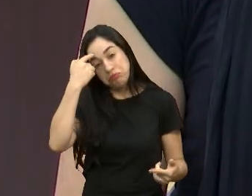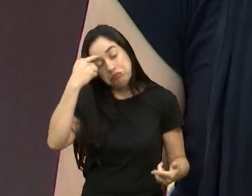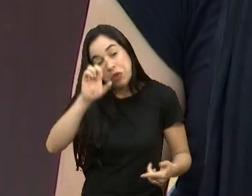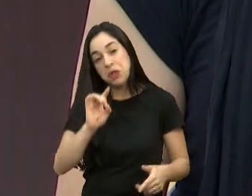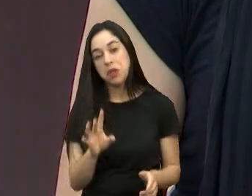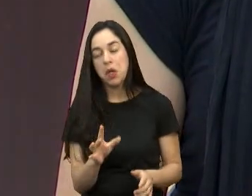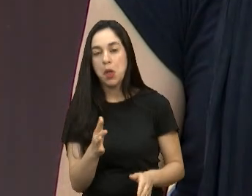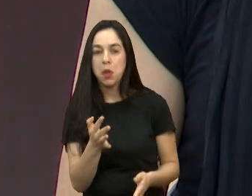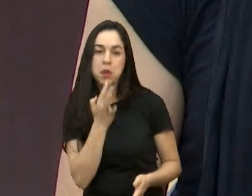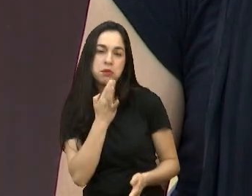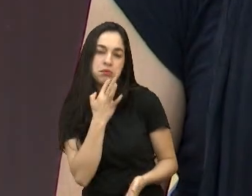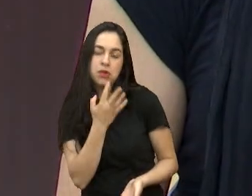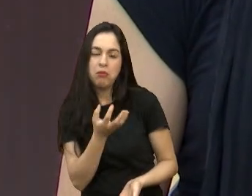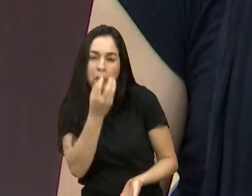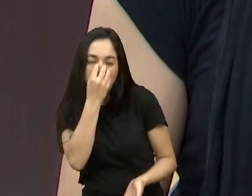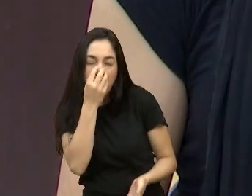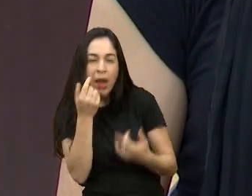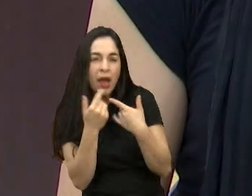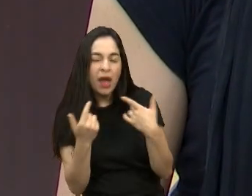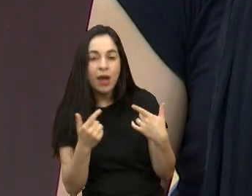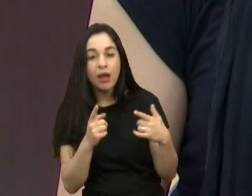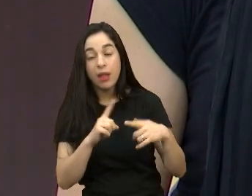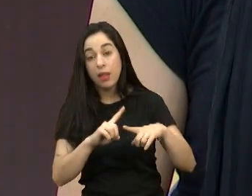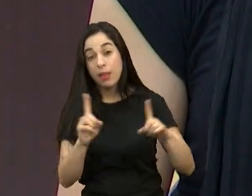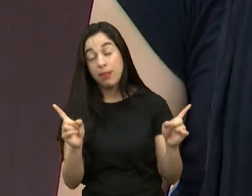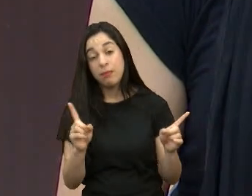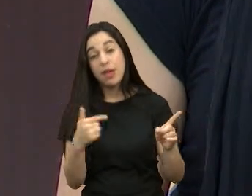tinha. E esse curso foi